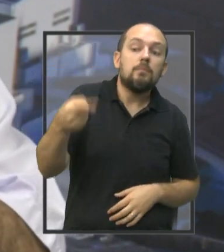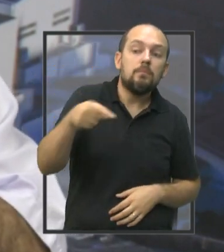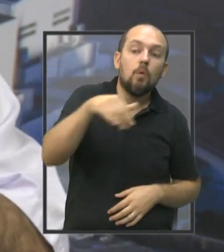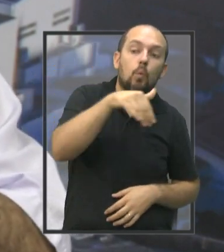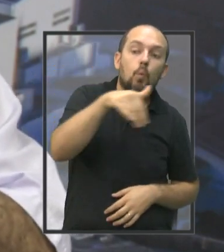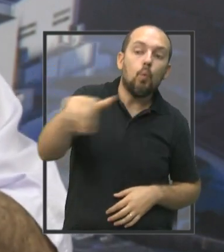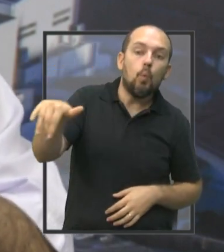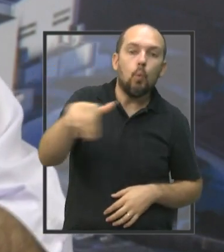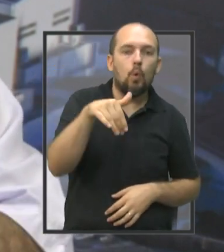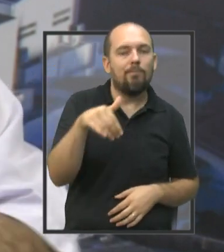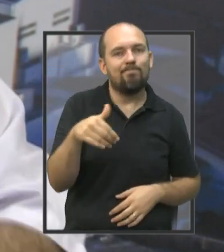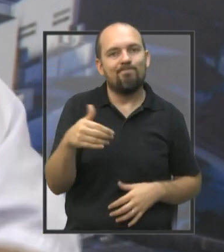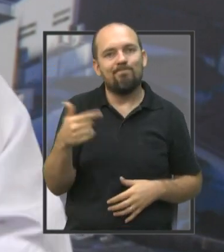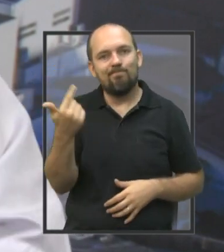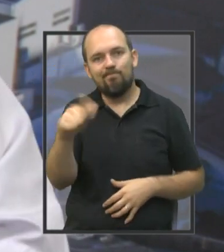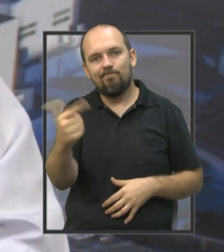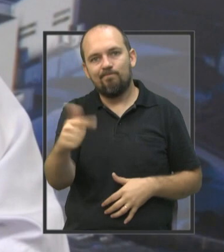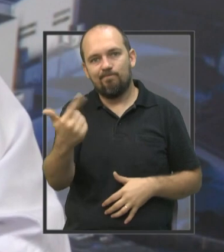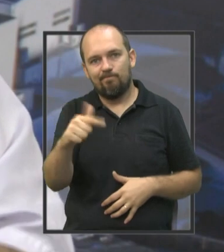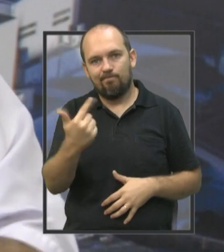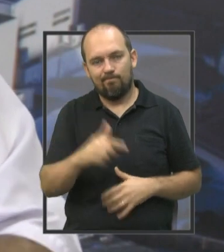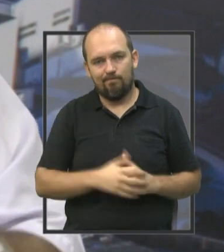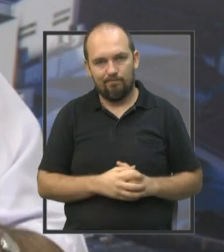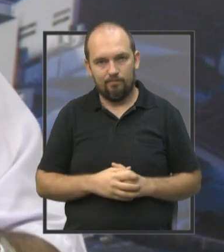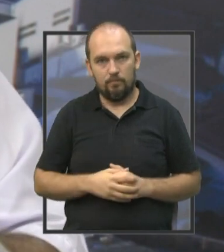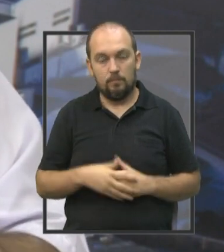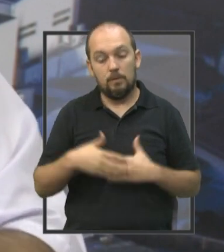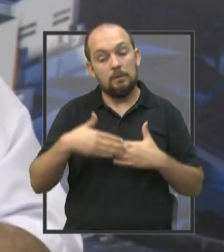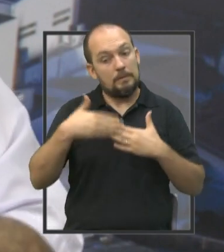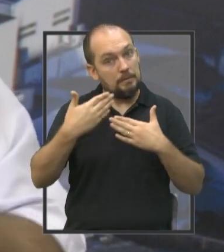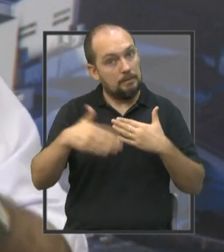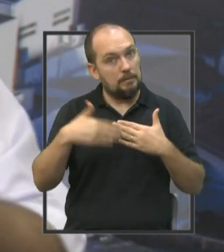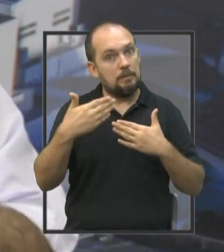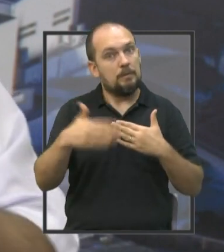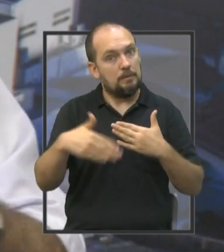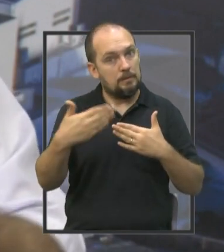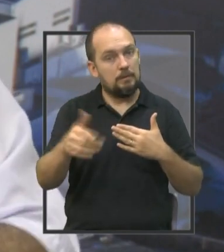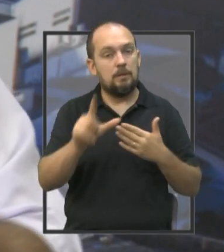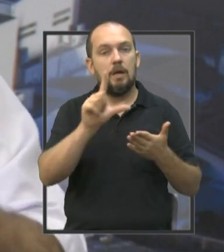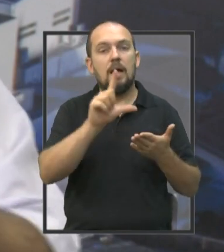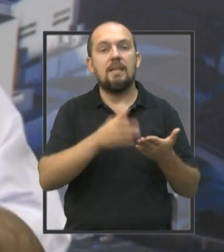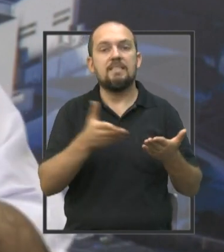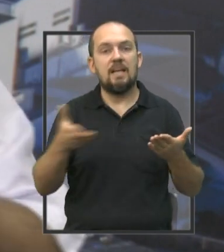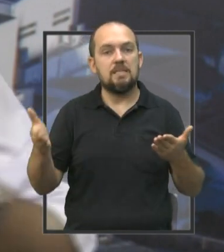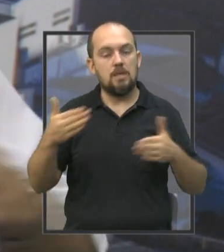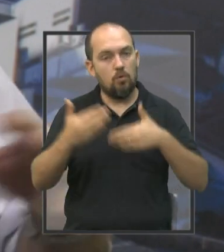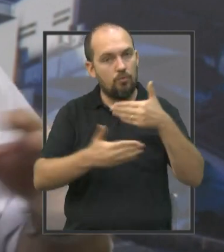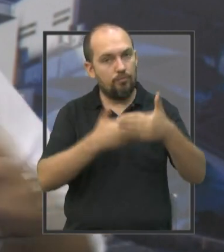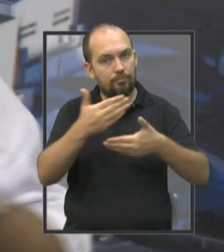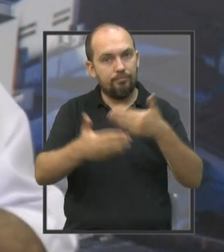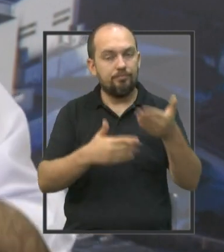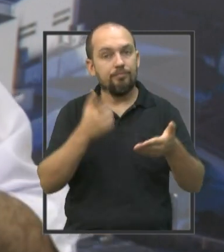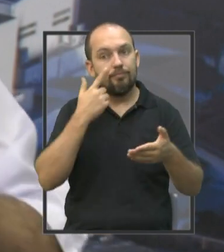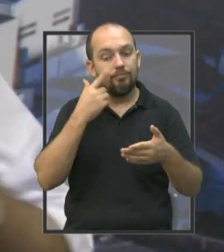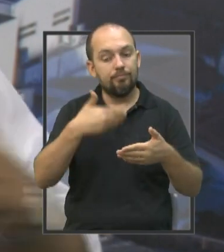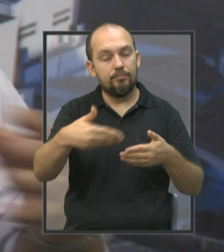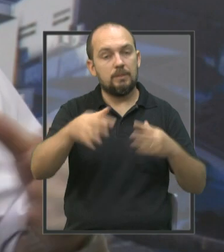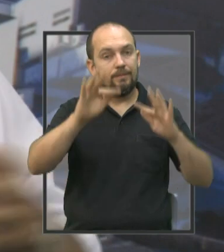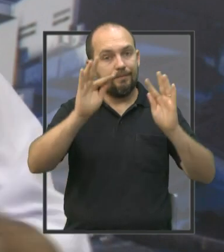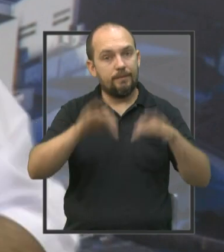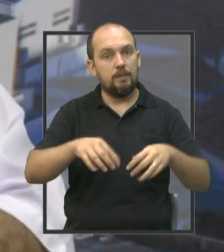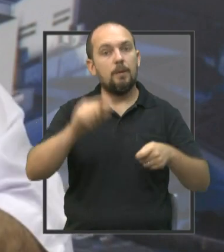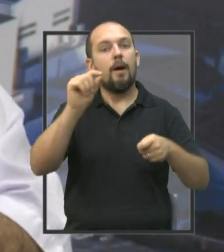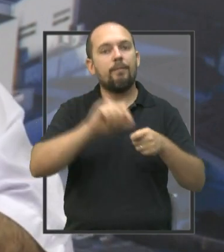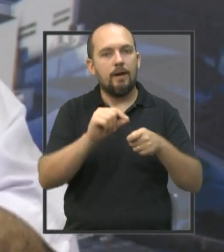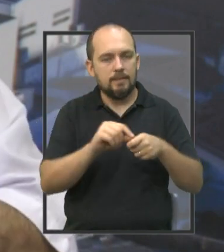está em fins de terminar a licitação e a concorrência para realmente fazer